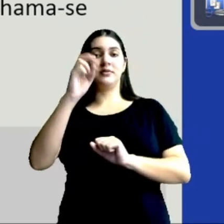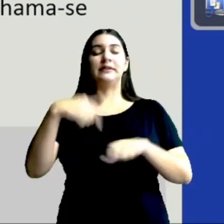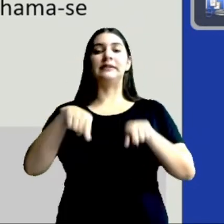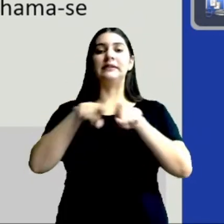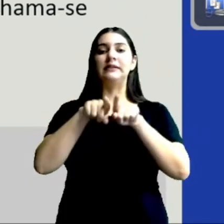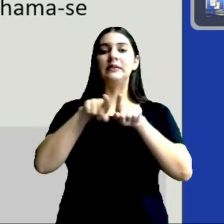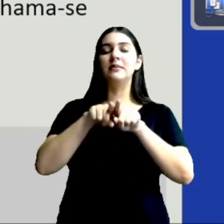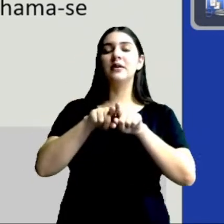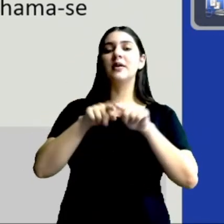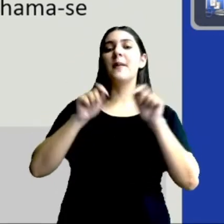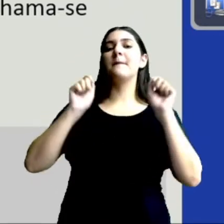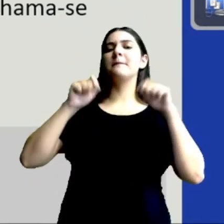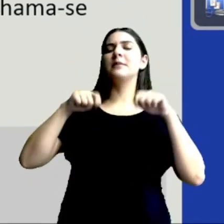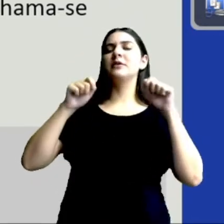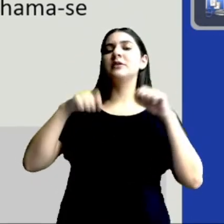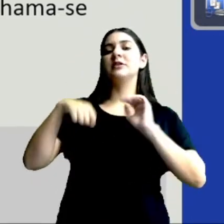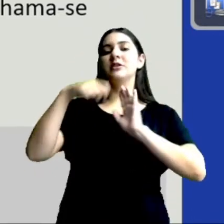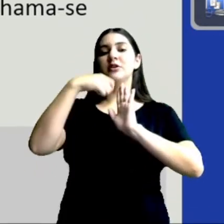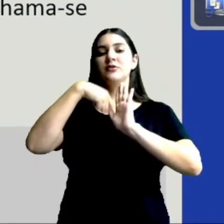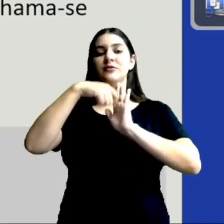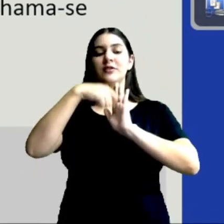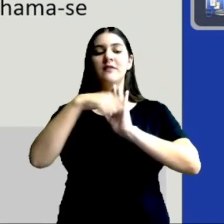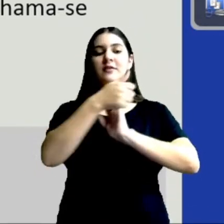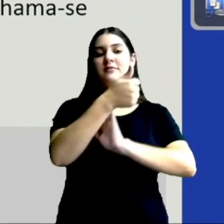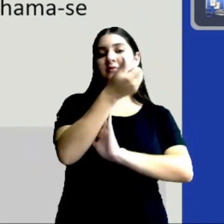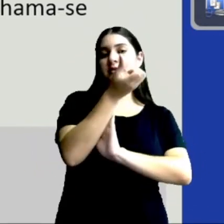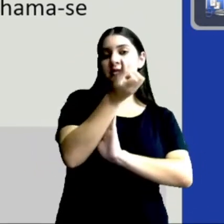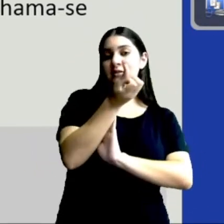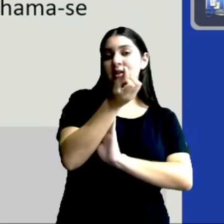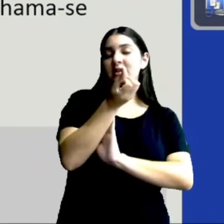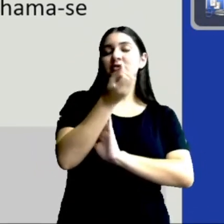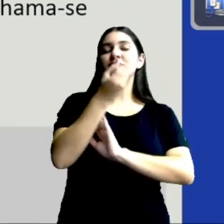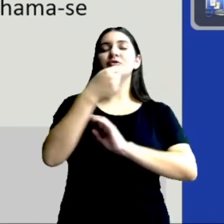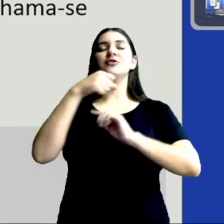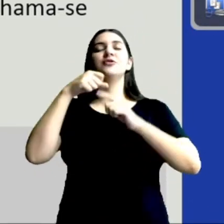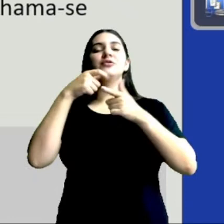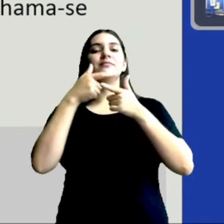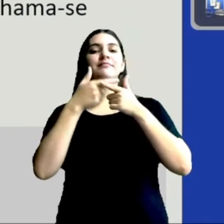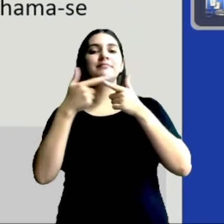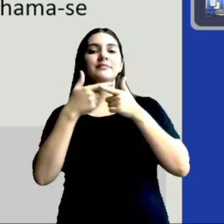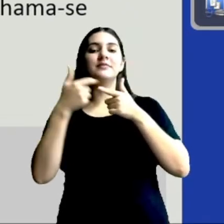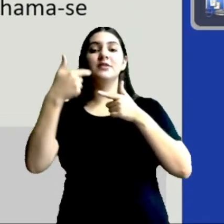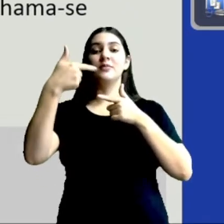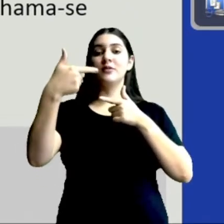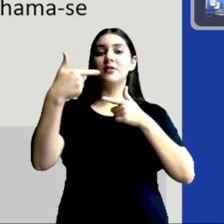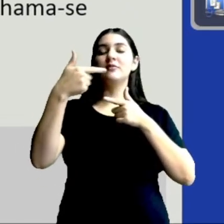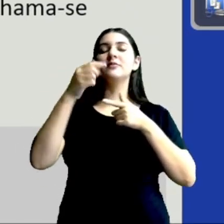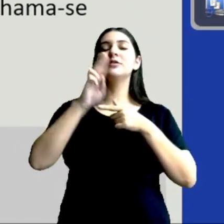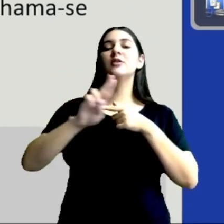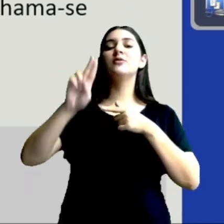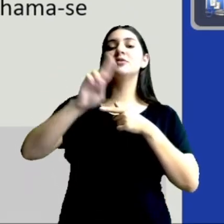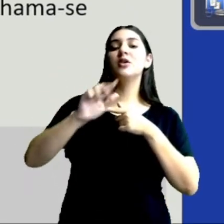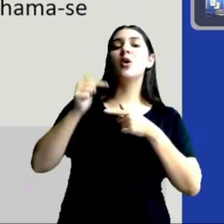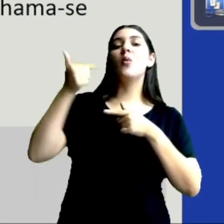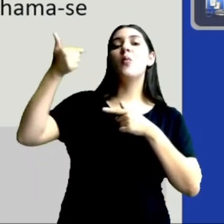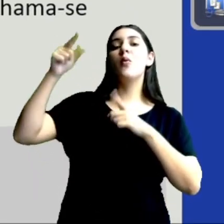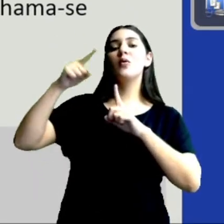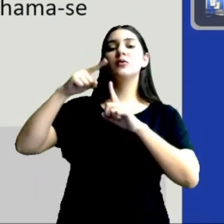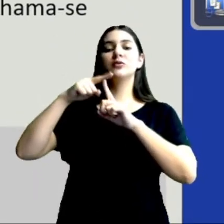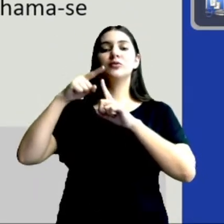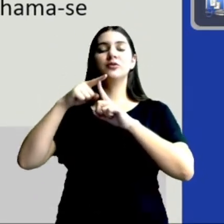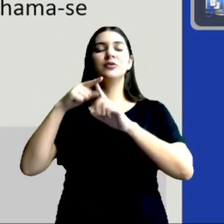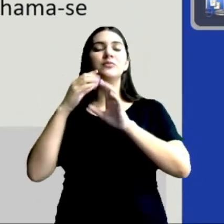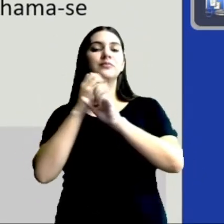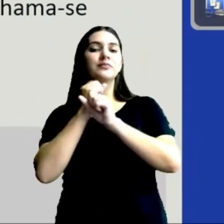também 16 dividido por 2, não vale 8? Mas a gente estaria usando outras operações e outros caracteres